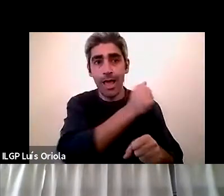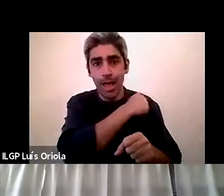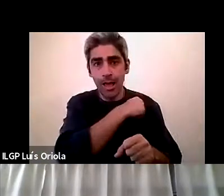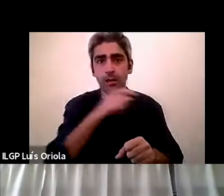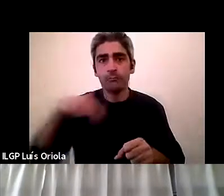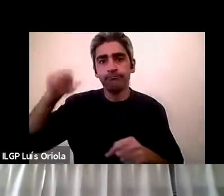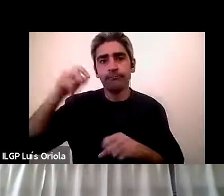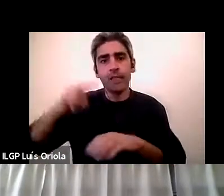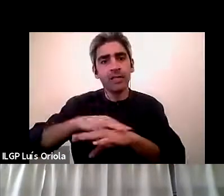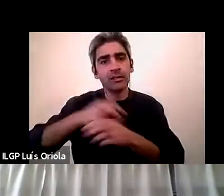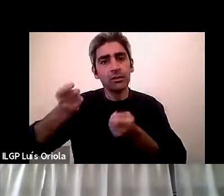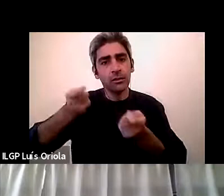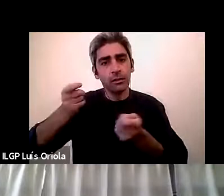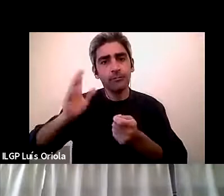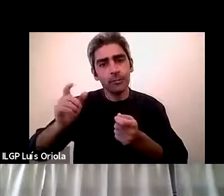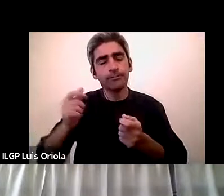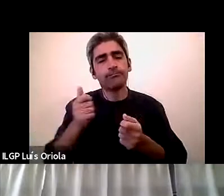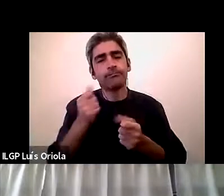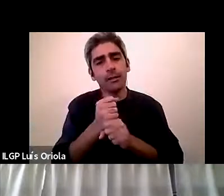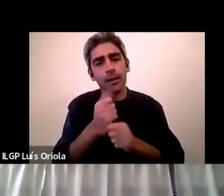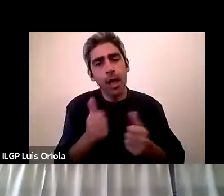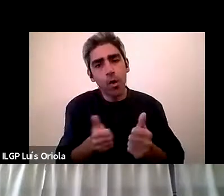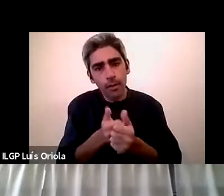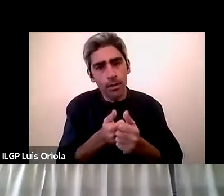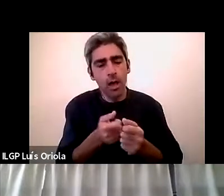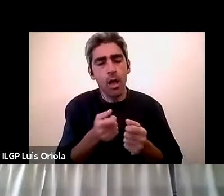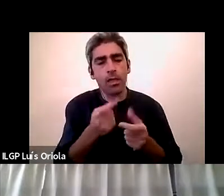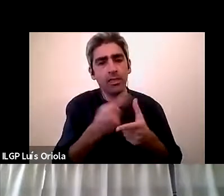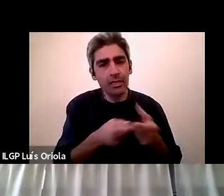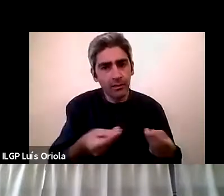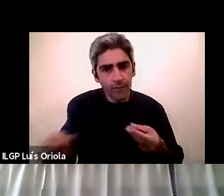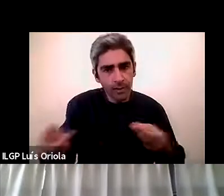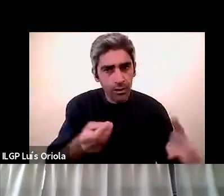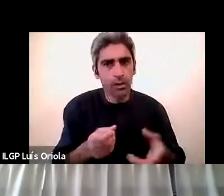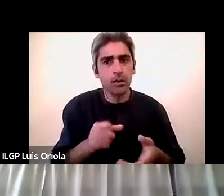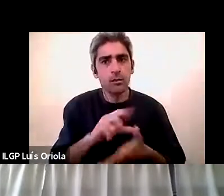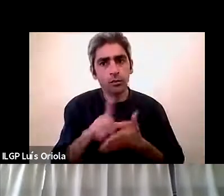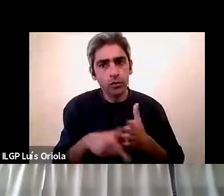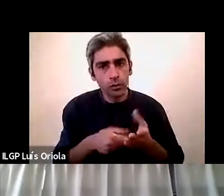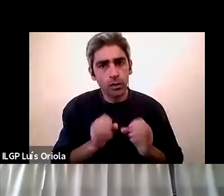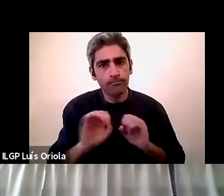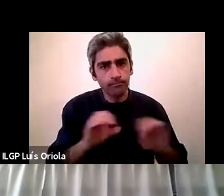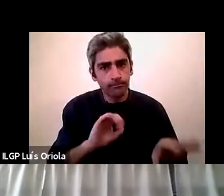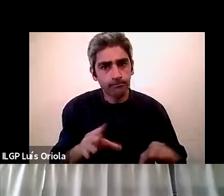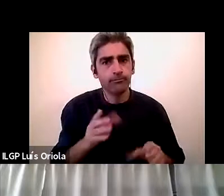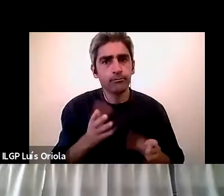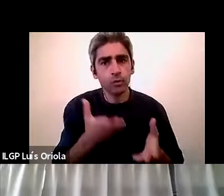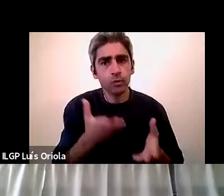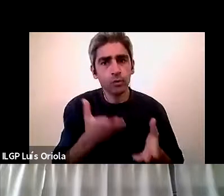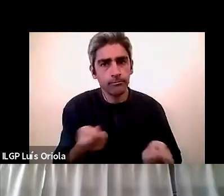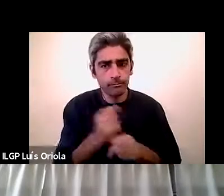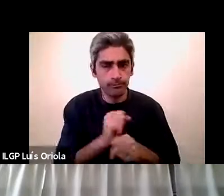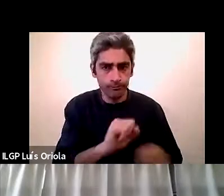que distribuir, têm que organizar os projetos para ajudar os seus trabalhadores a organizarem o seu dia de